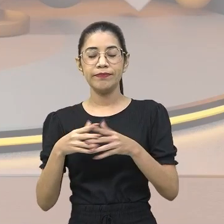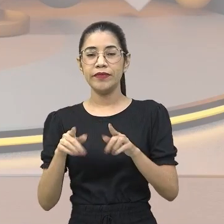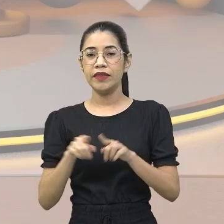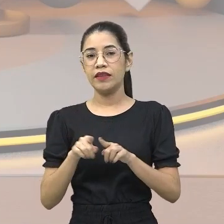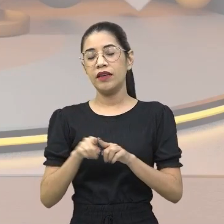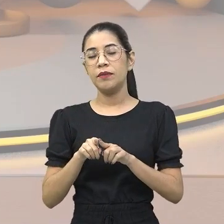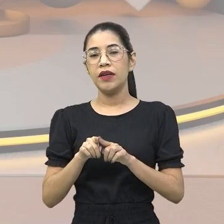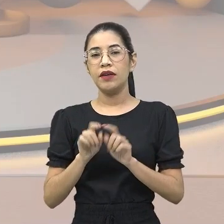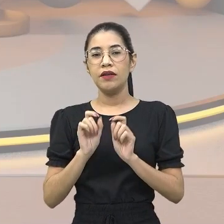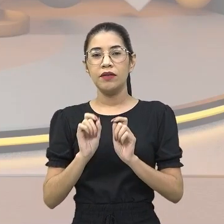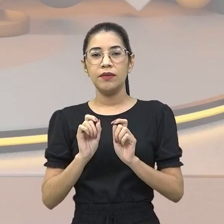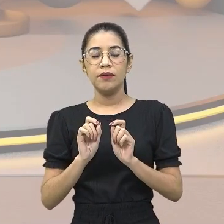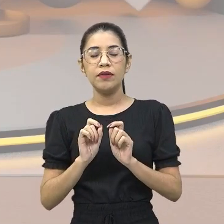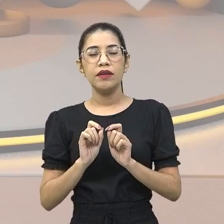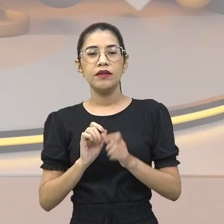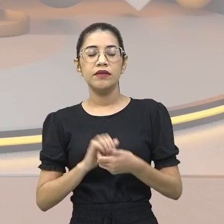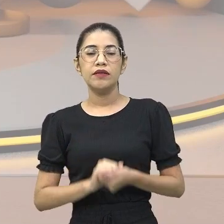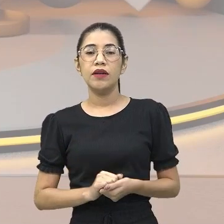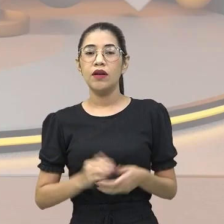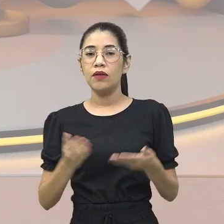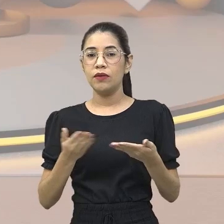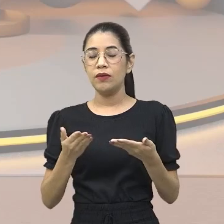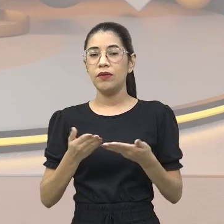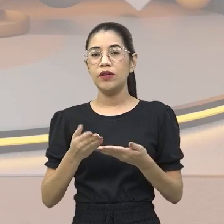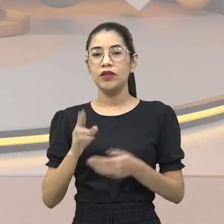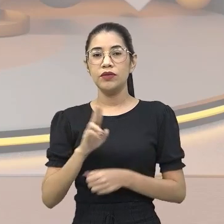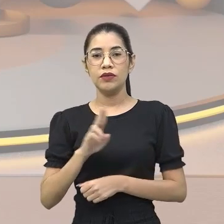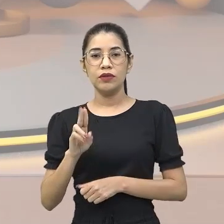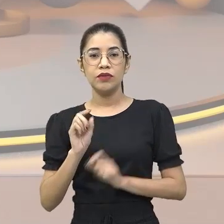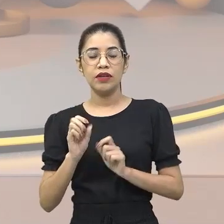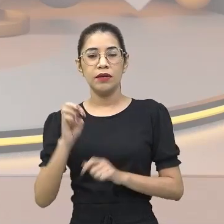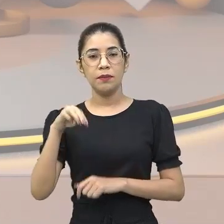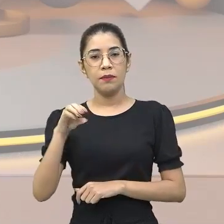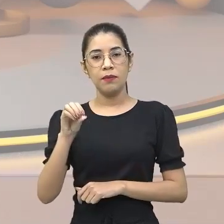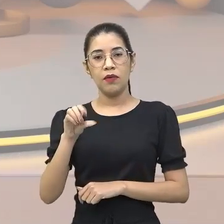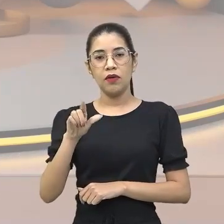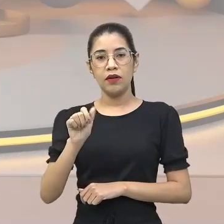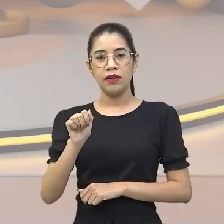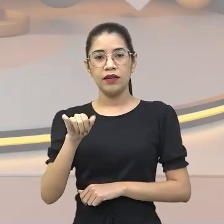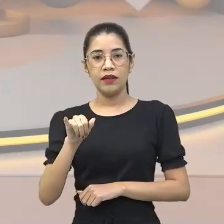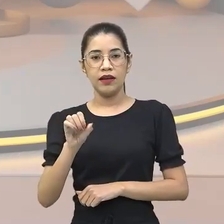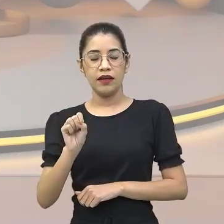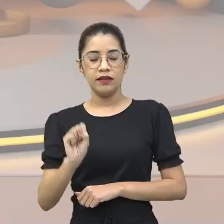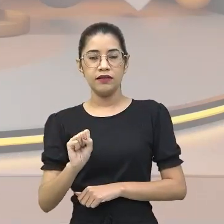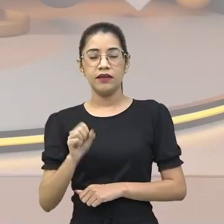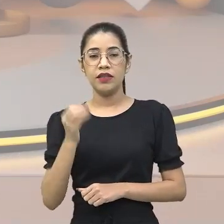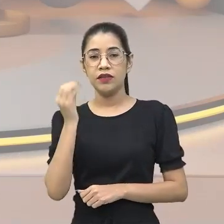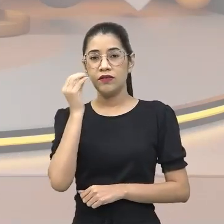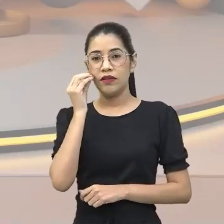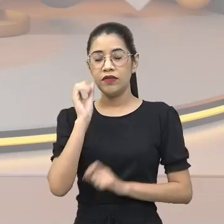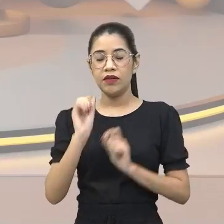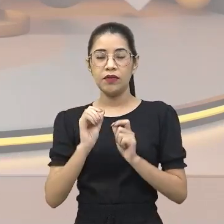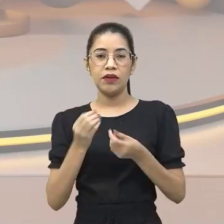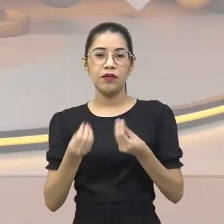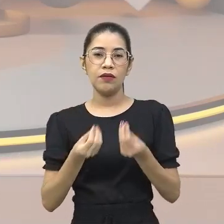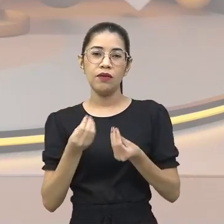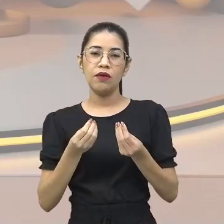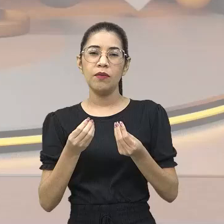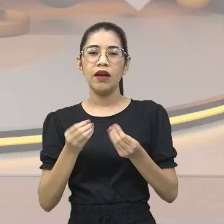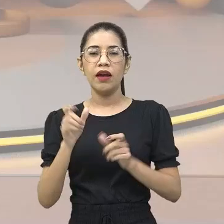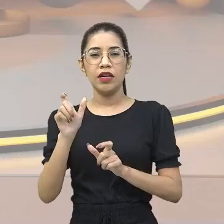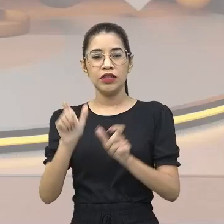como chamamos né atualmente os modais onde a gente vai observar esse fluxo de